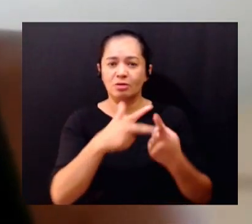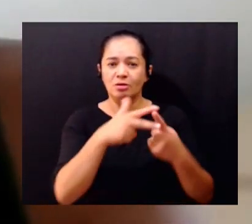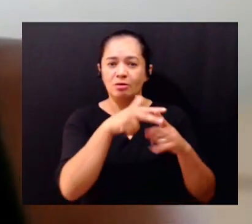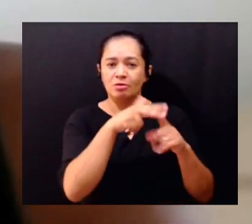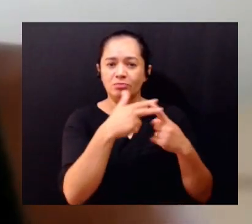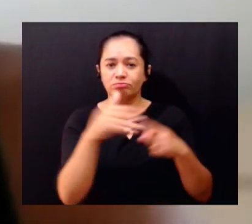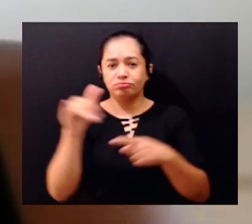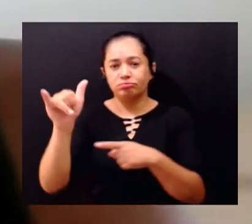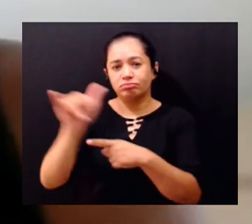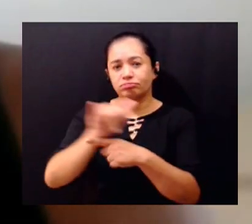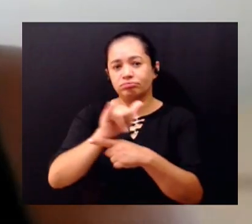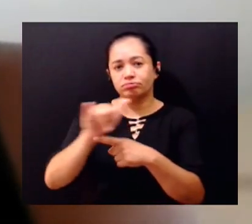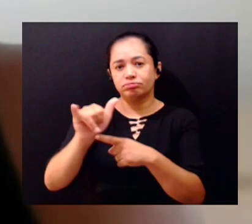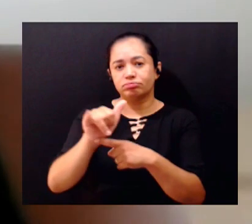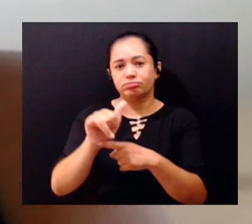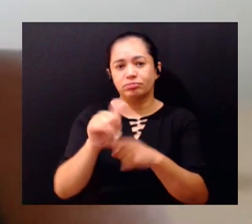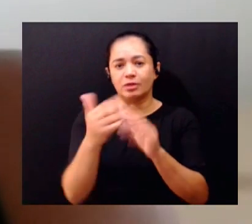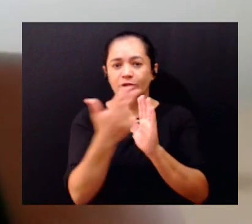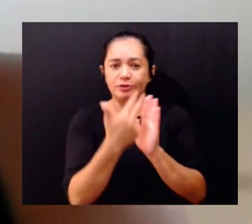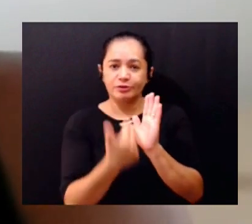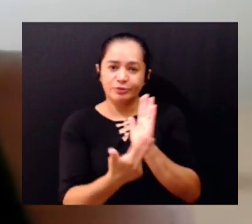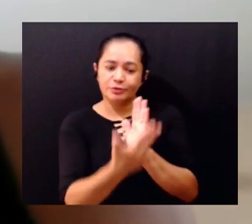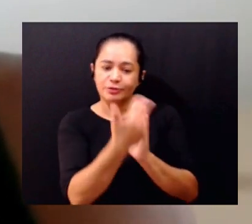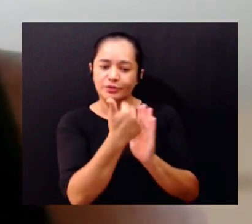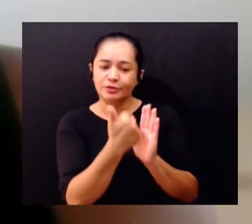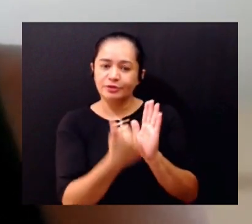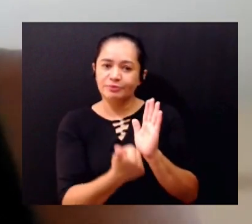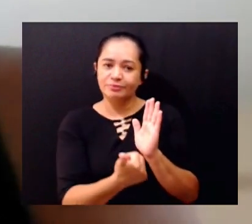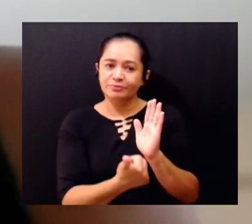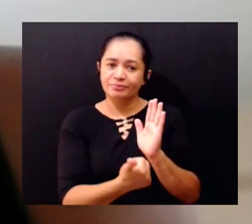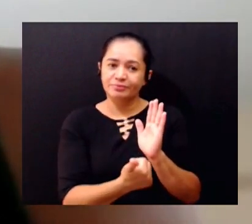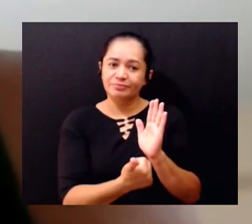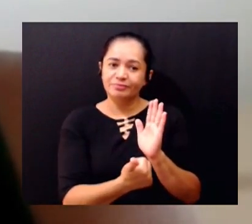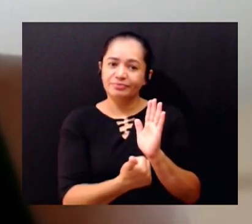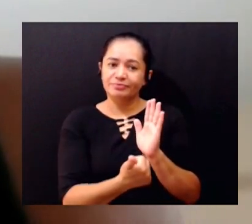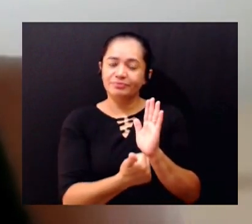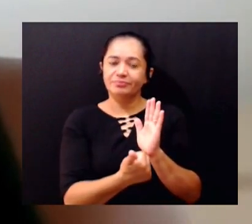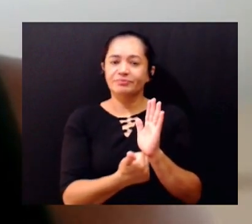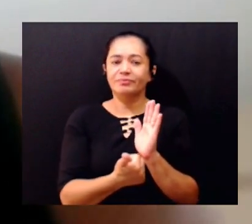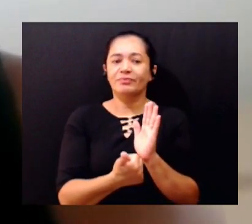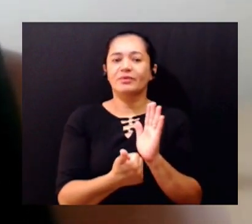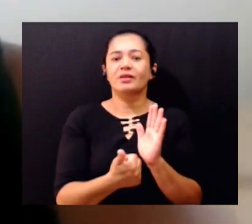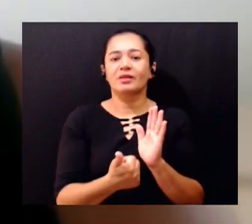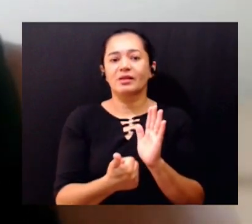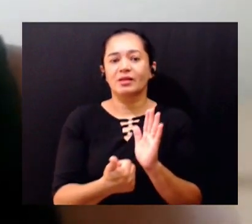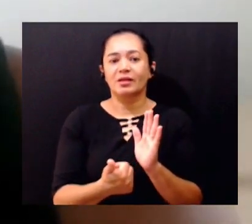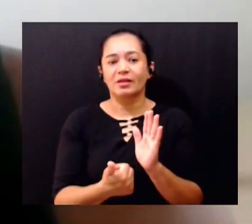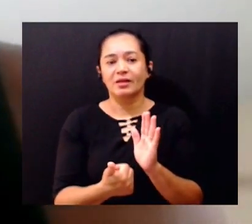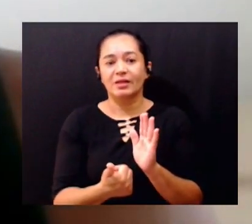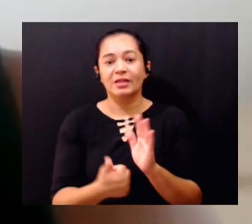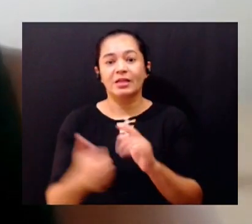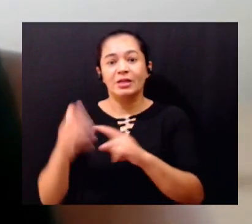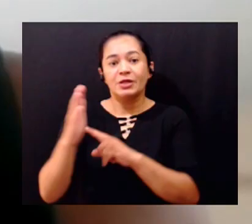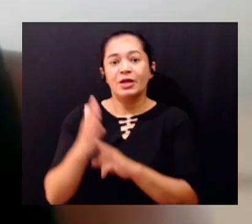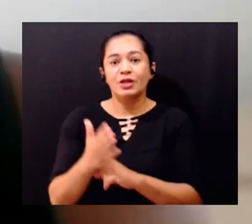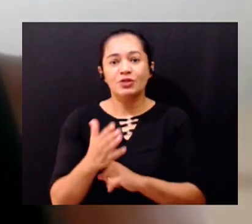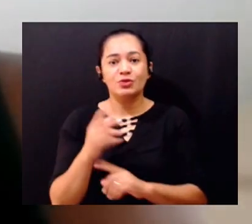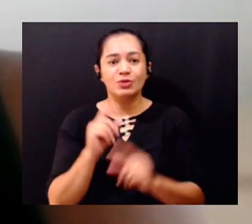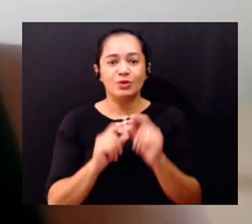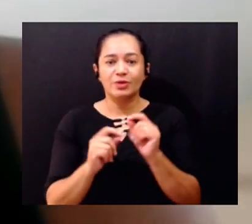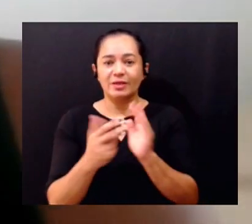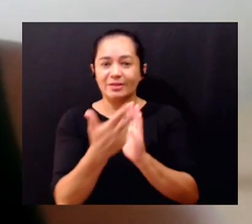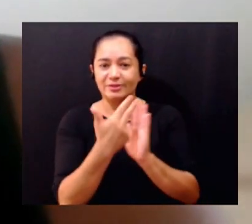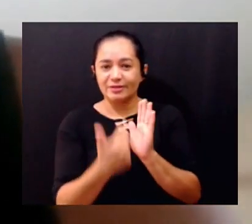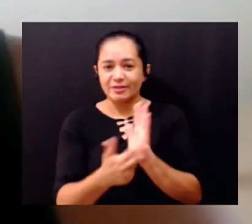imagem, inclusive as tablets que nos propiciam a possibilidade de desenhar direto no